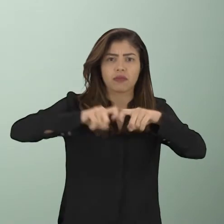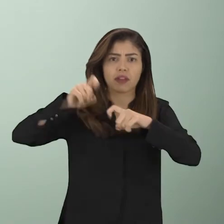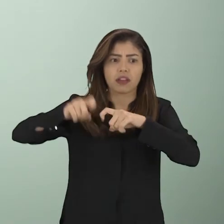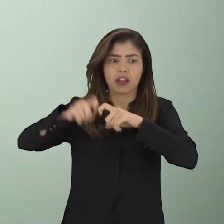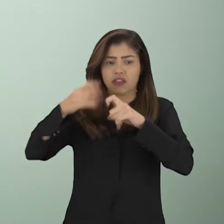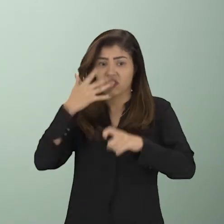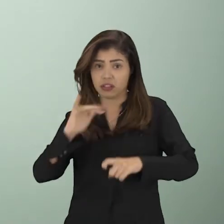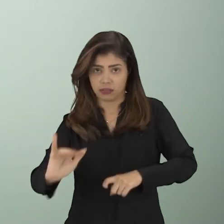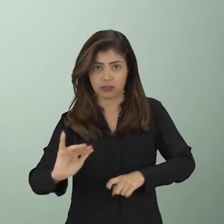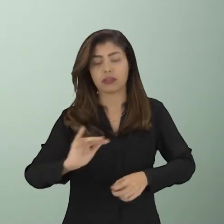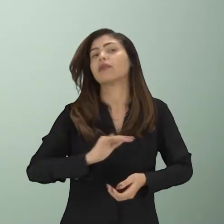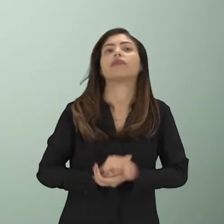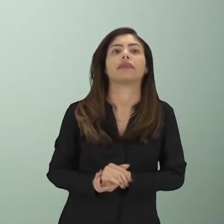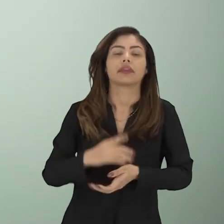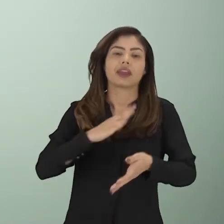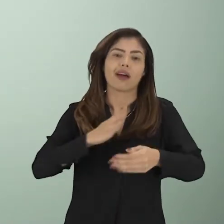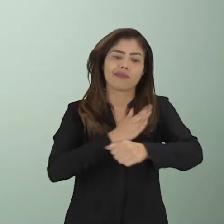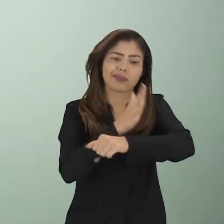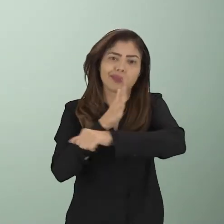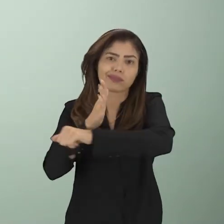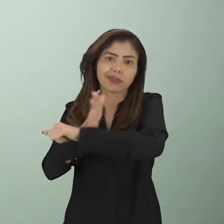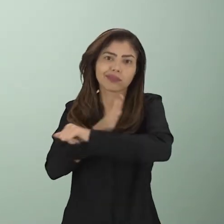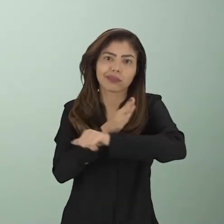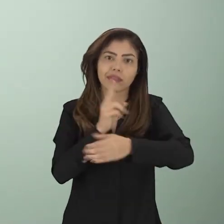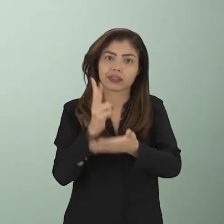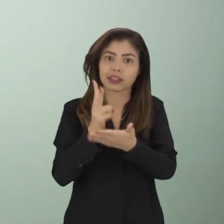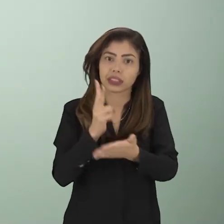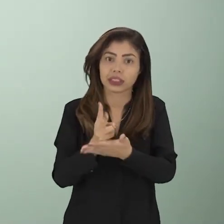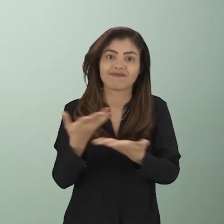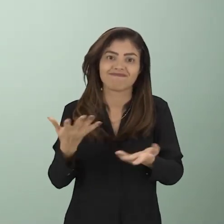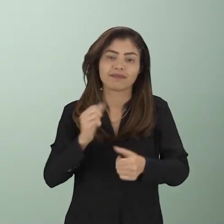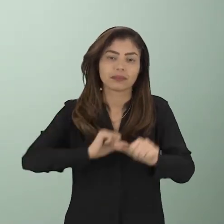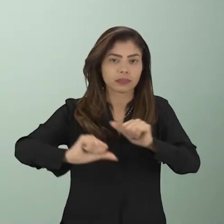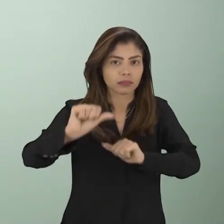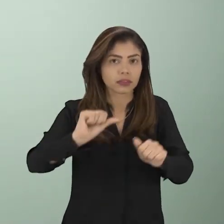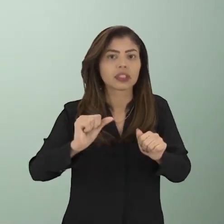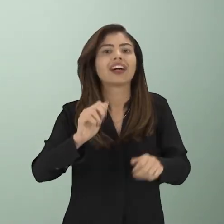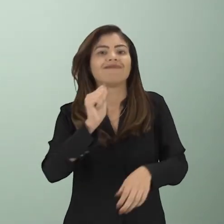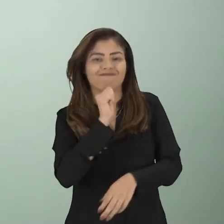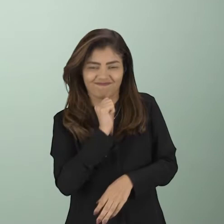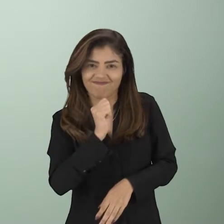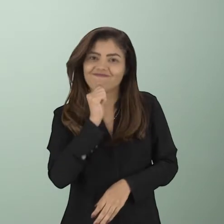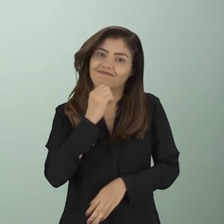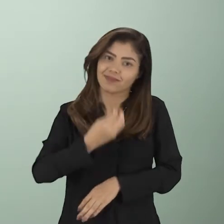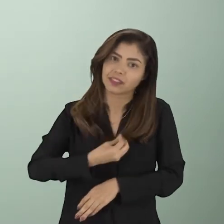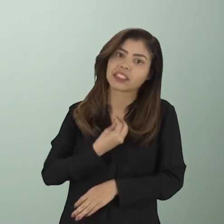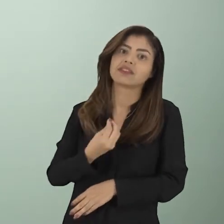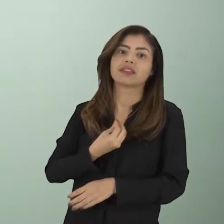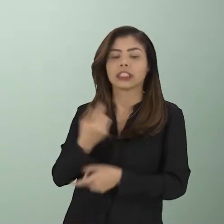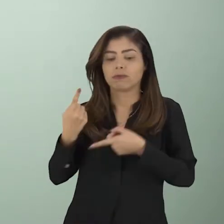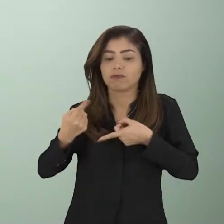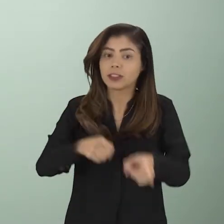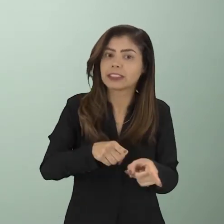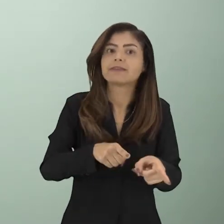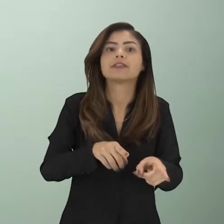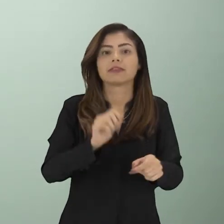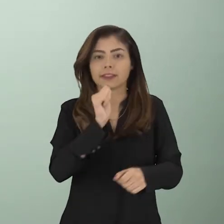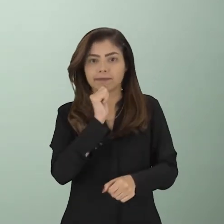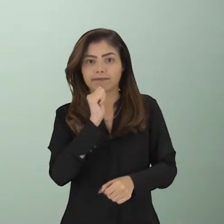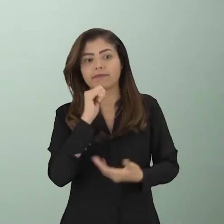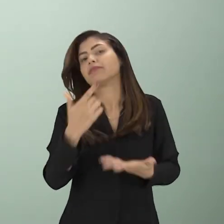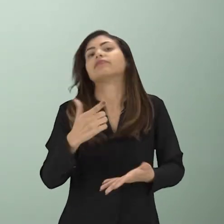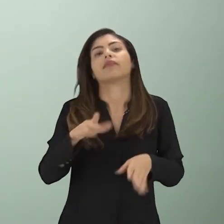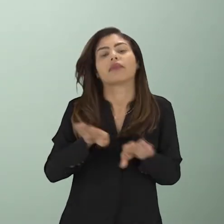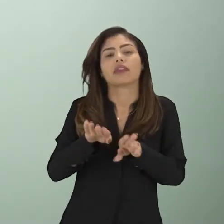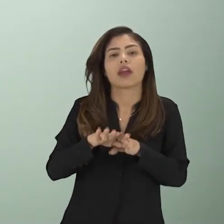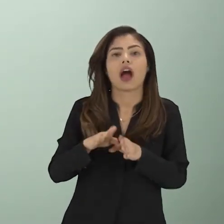violência a um amplo acesso das pessoas, e é uma mudança que a gente ainda está vivendo, essa mudança, e é um desafio, porque a sociedade ainda